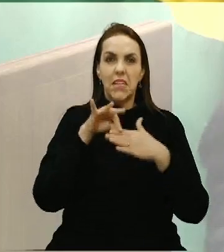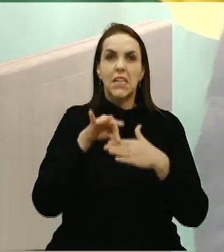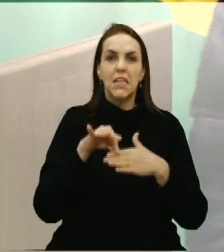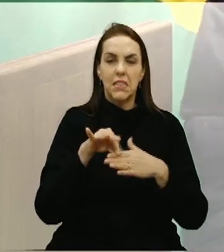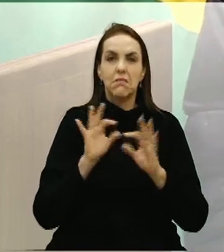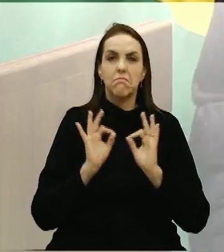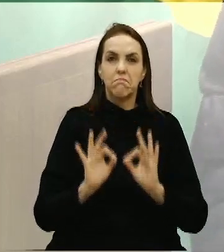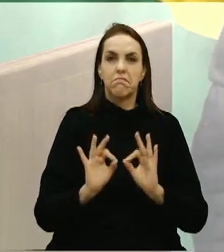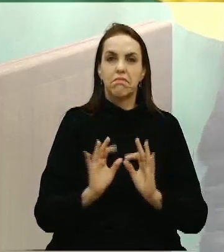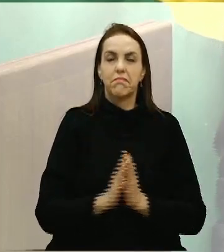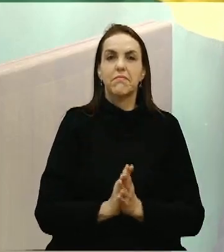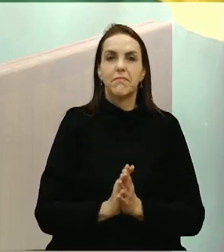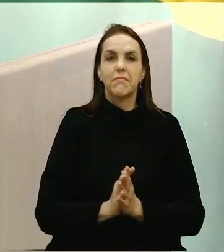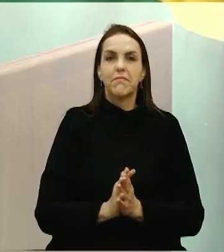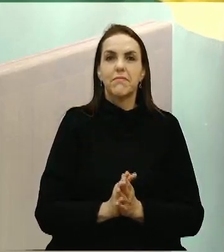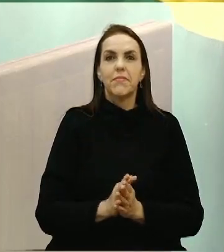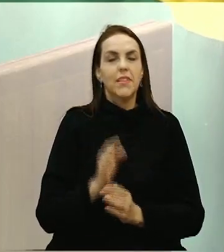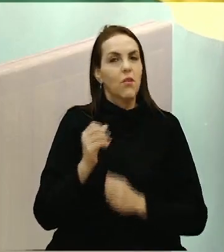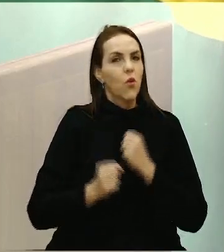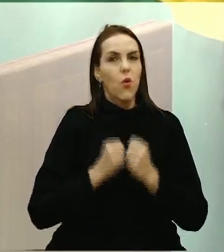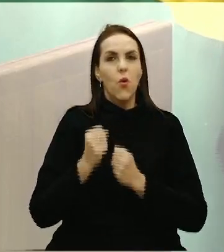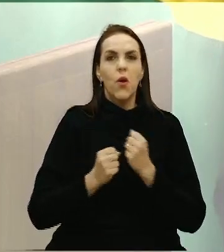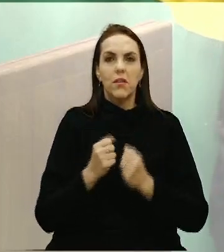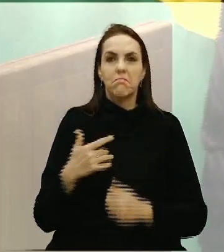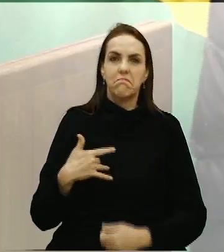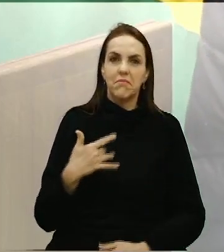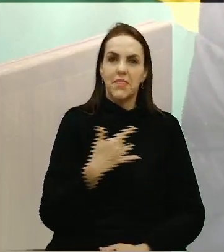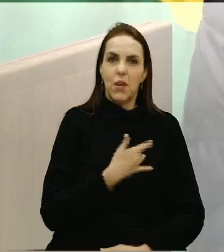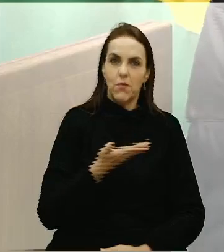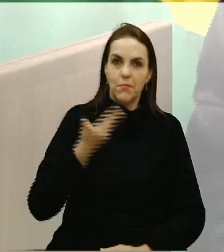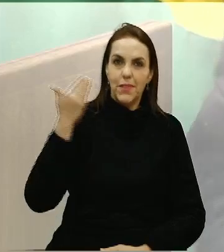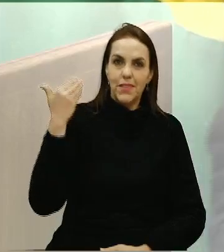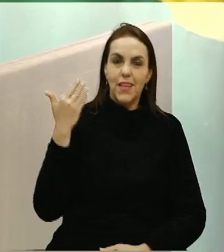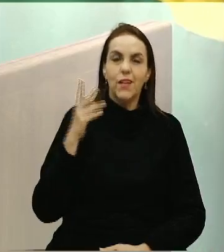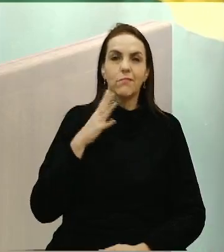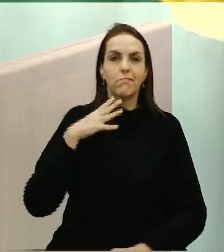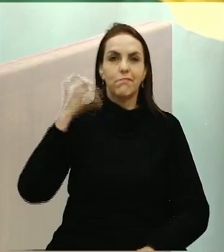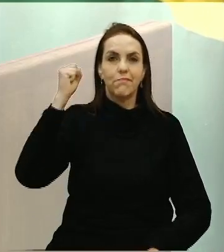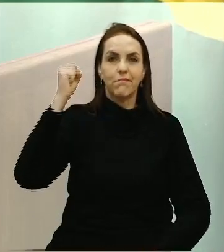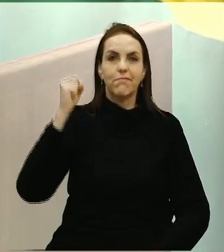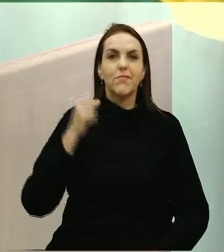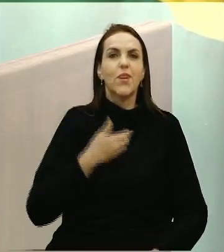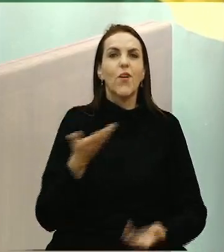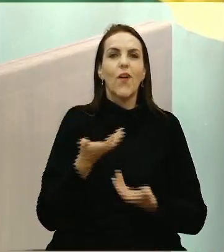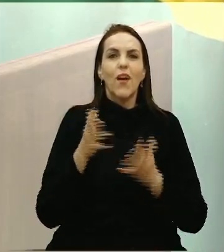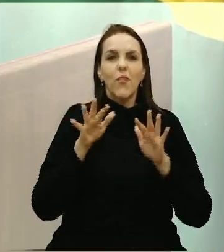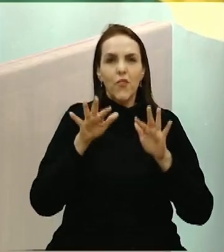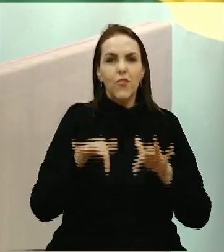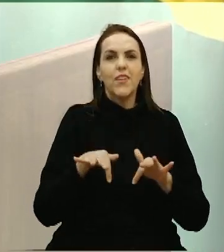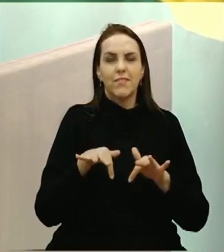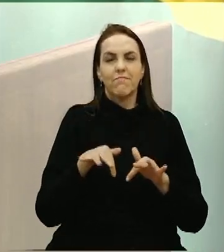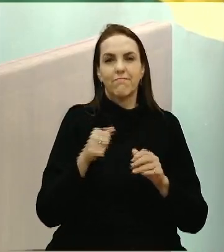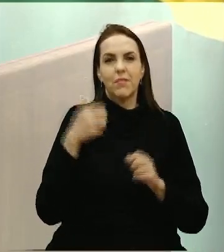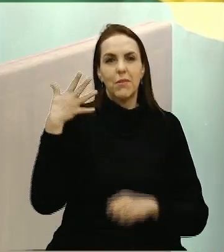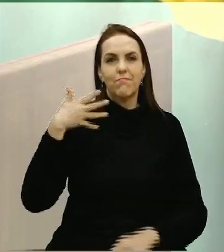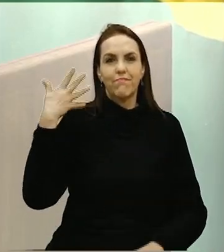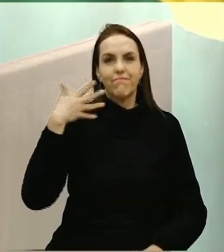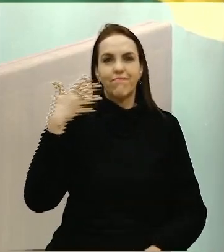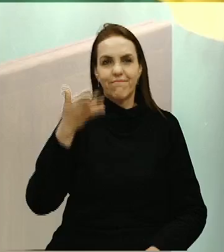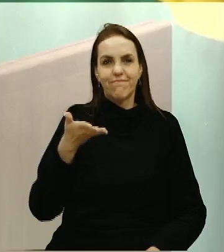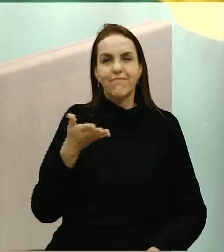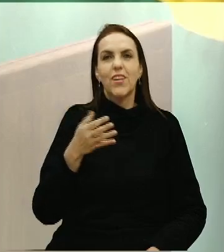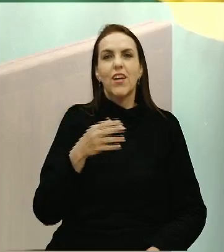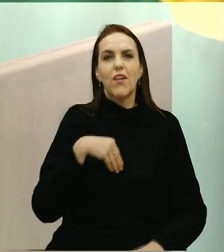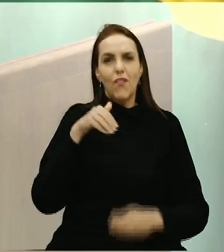da Saúde. Então, eu quero, para encerrar minha fala, dizer que voto